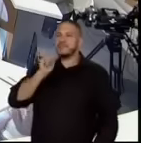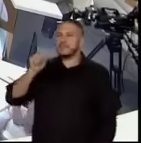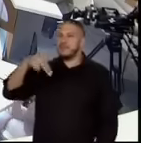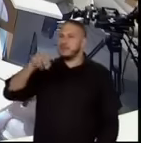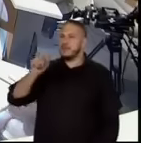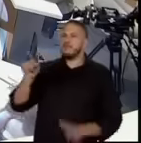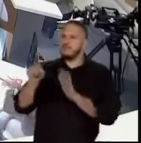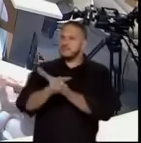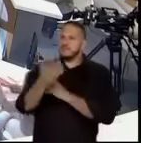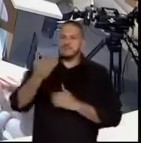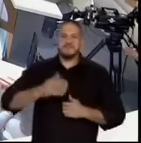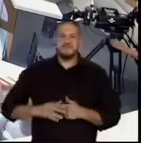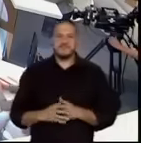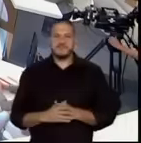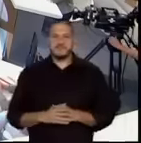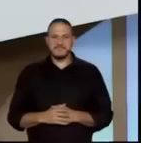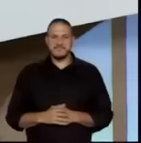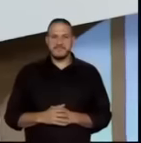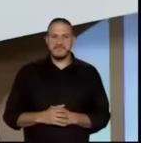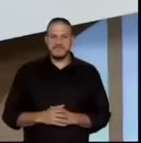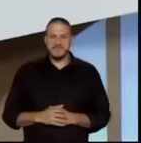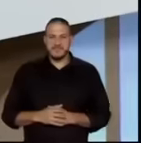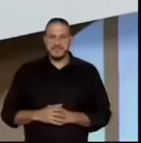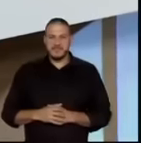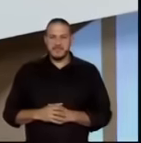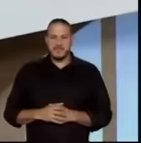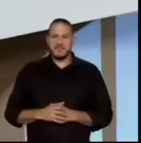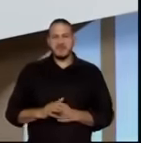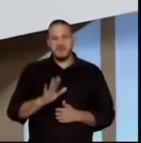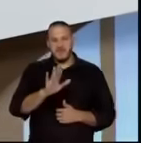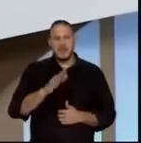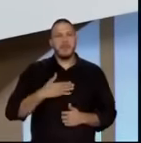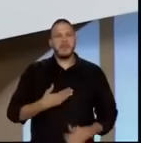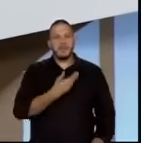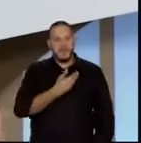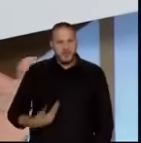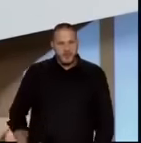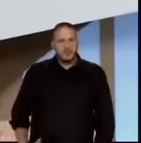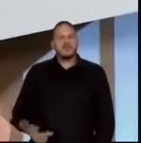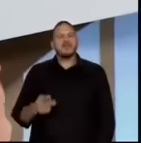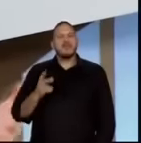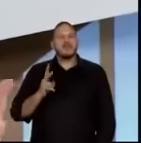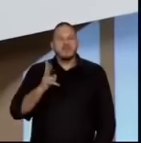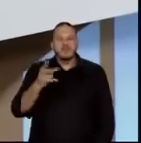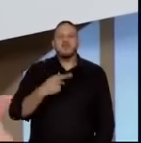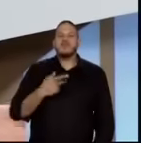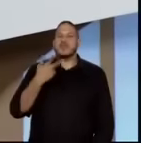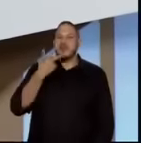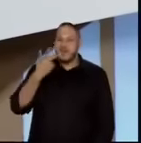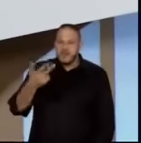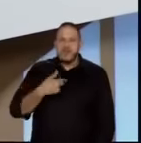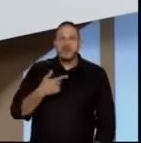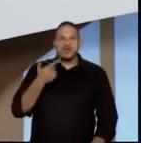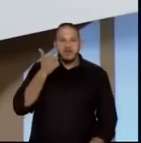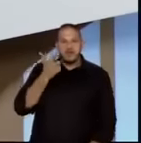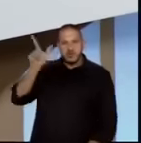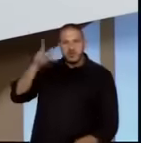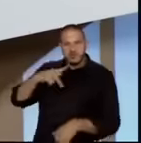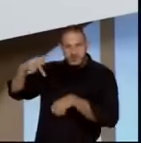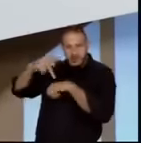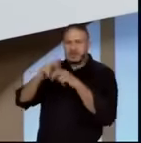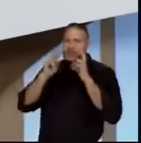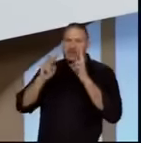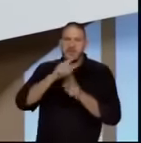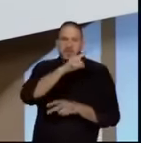Eu aqui atrás. O governo continuou usando uma retórica ao falar com os pares internacionais, a gente viu isso em